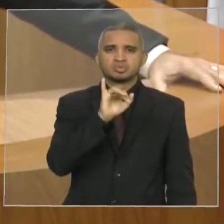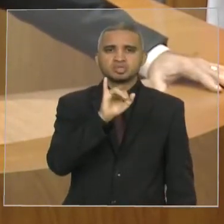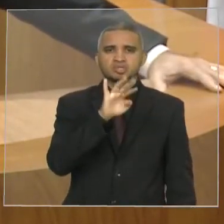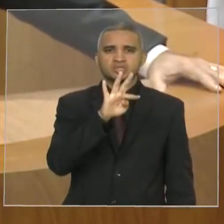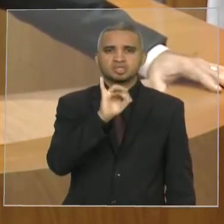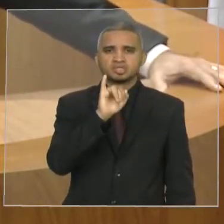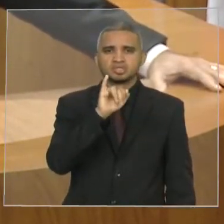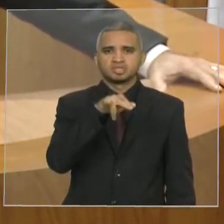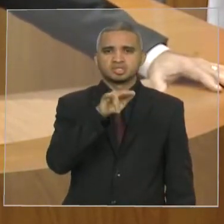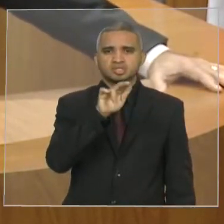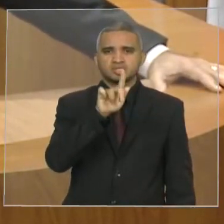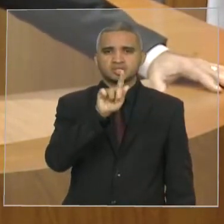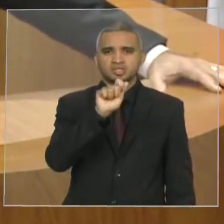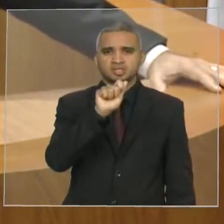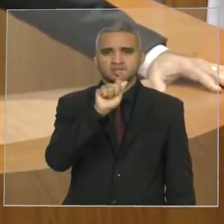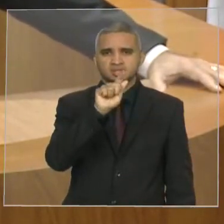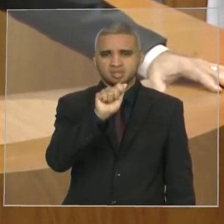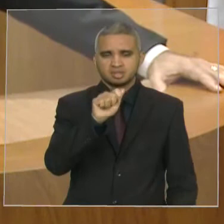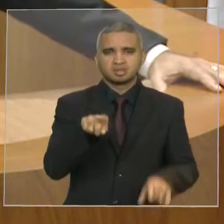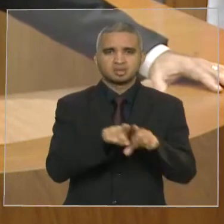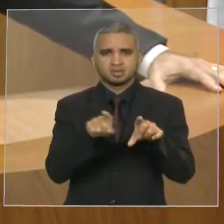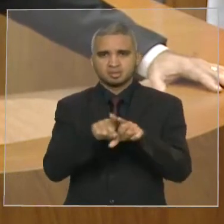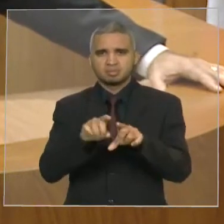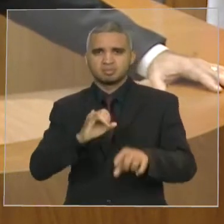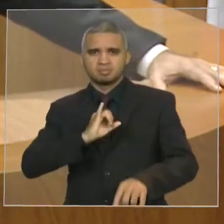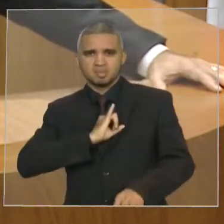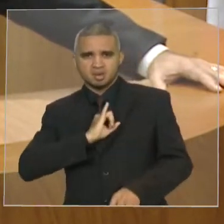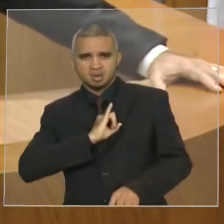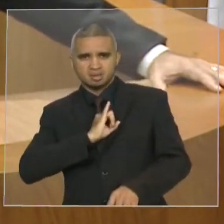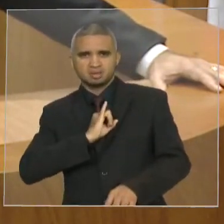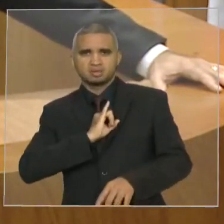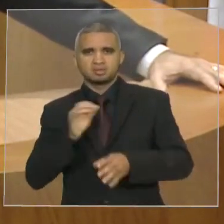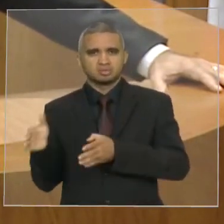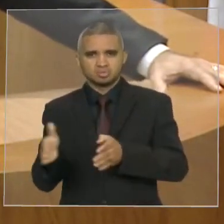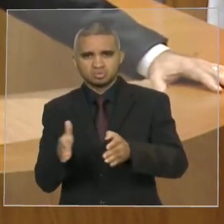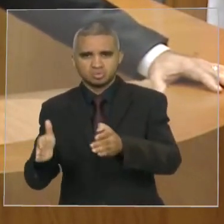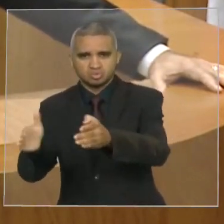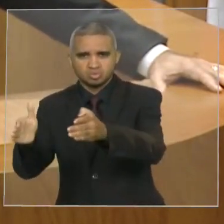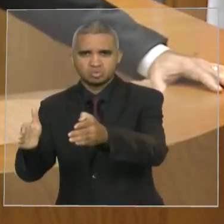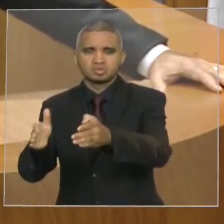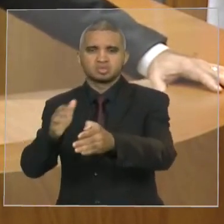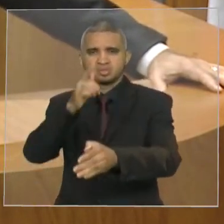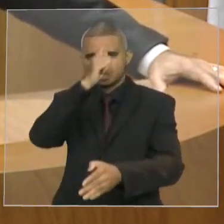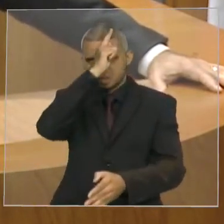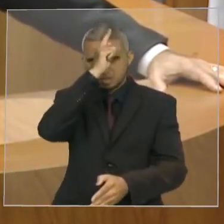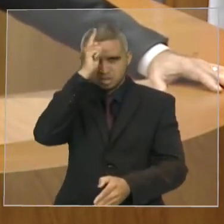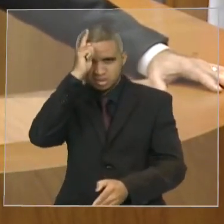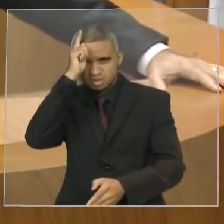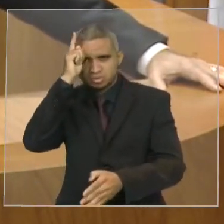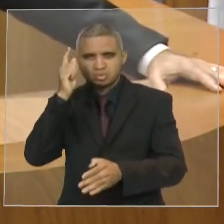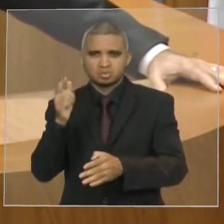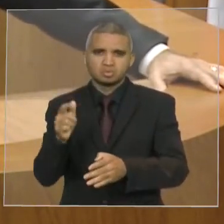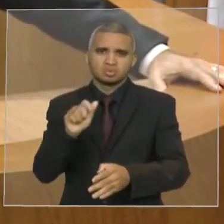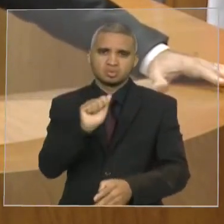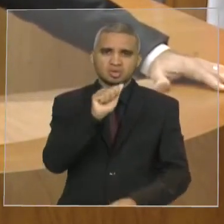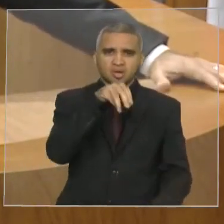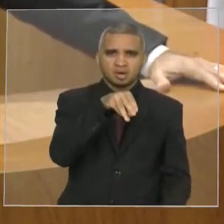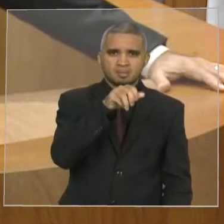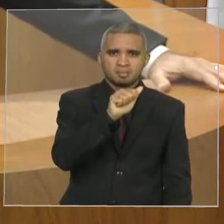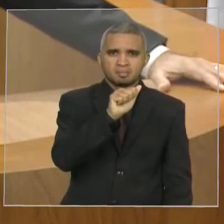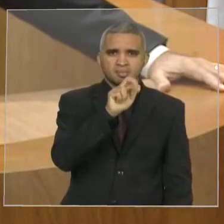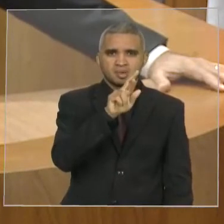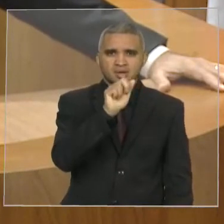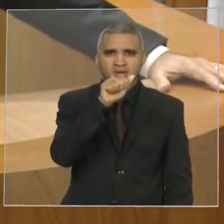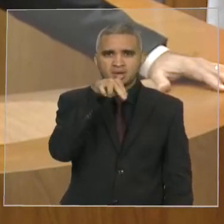ligação para São Luís, via Amarante, via Grajaú, deste trecho de estrada, são 42